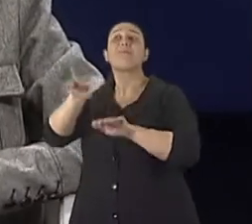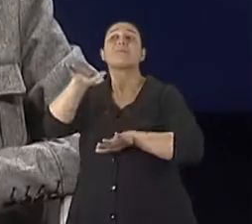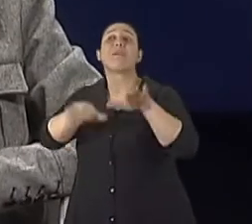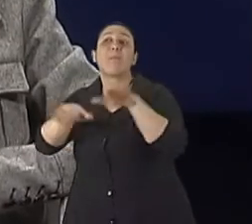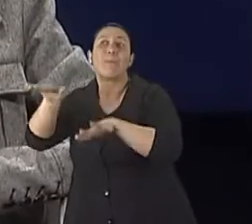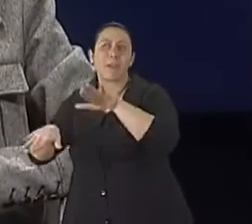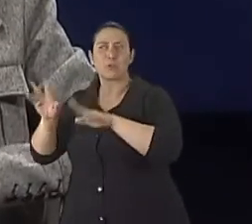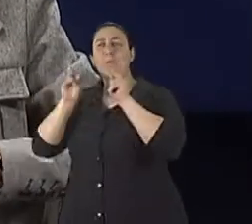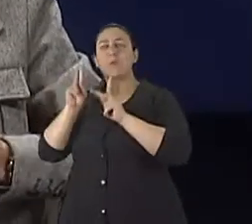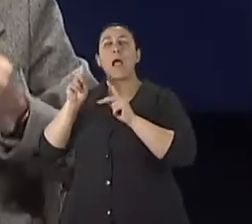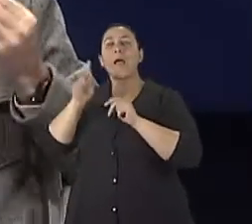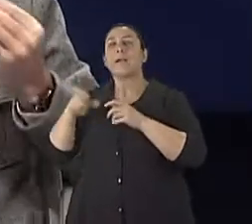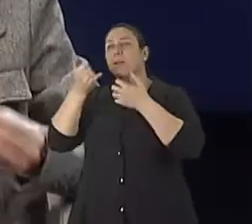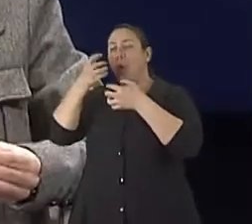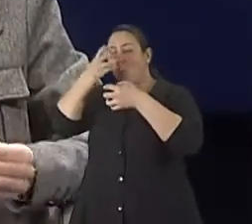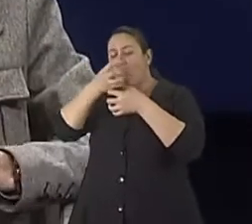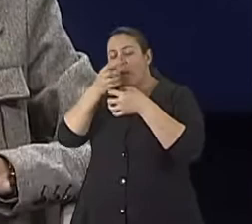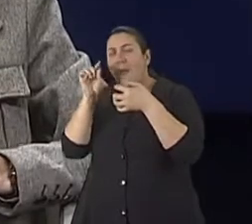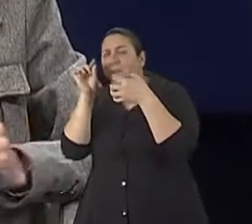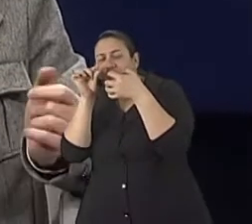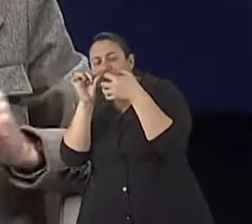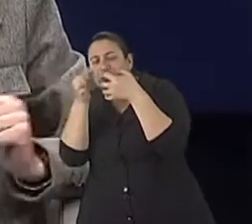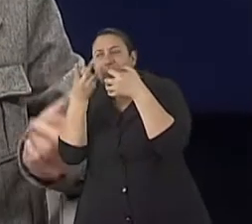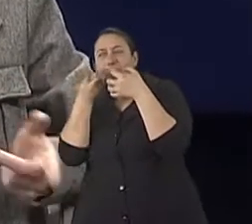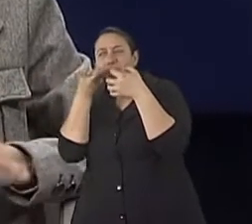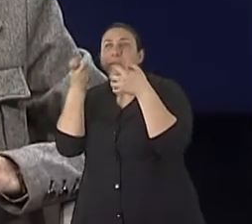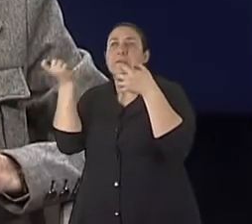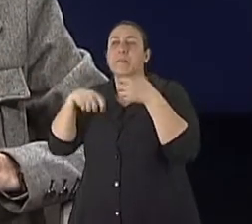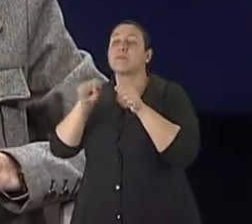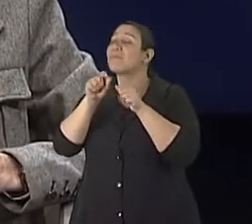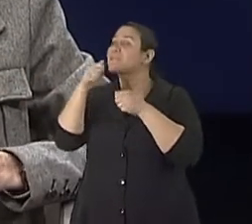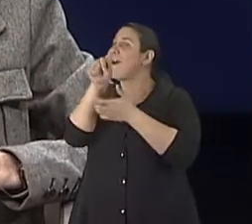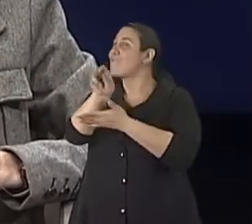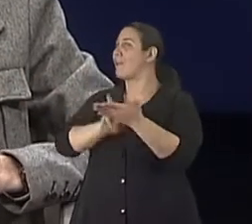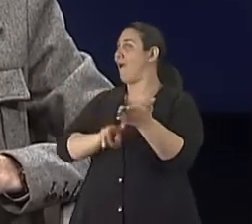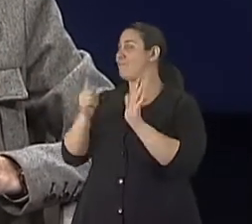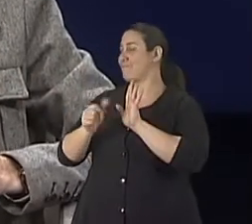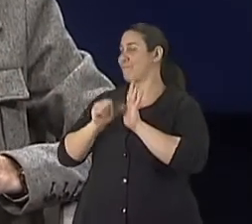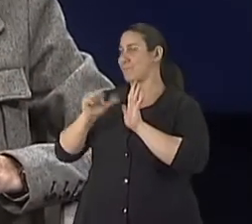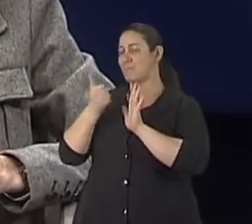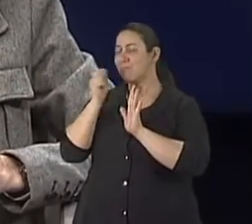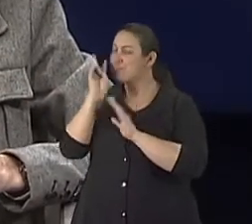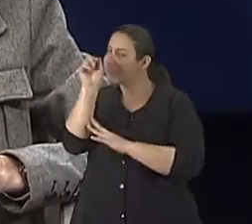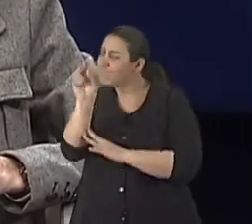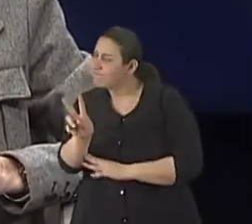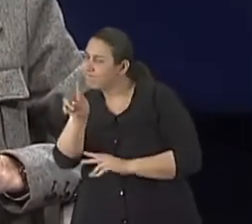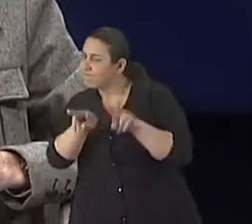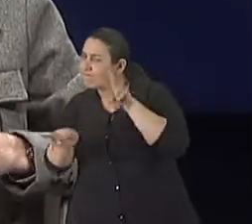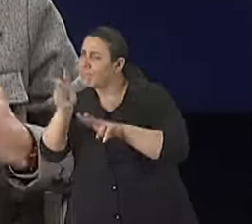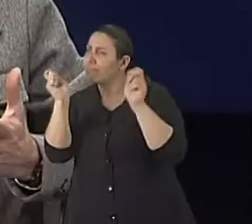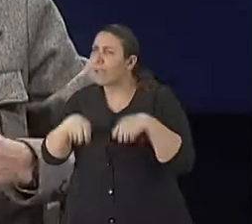bem específicas são casos em que ser bem avaliados porque esse tipo de técnica é uma técnica bastante cara né